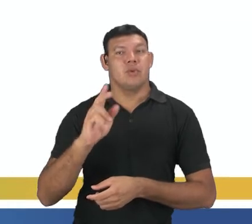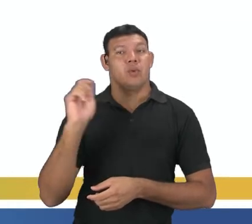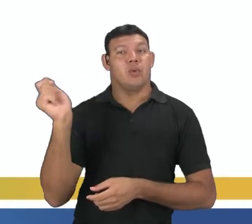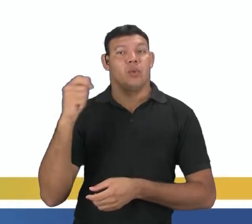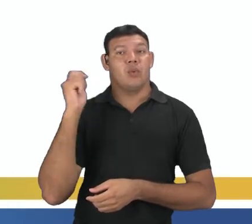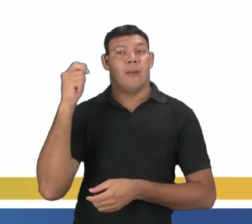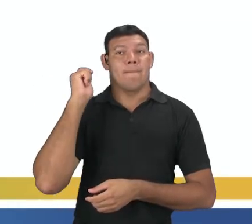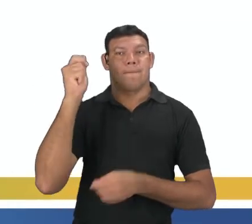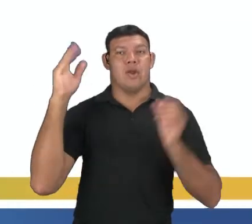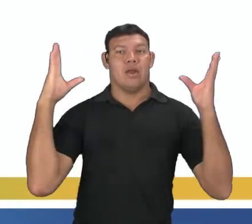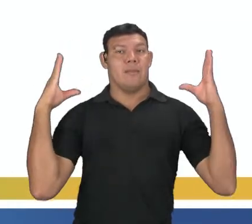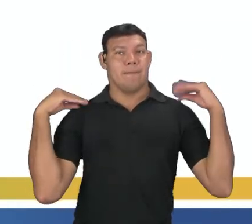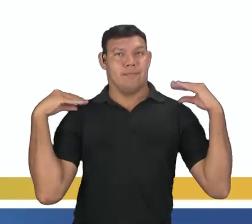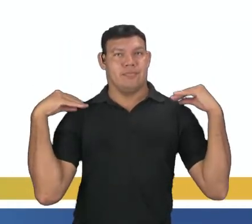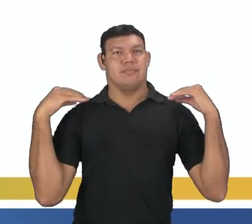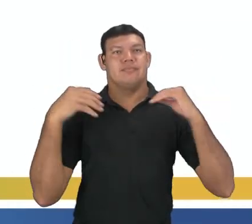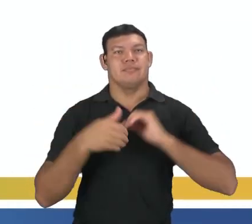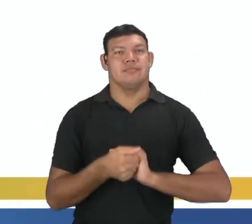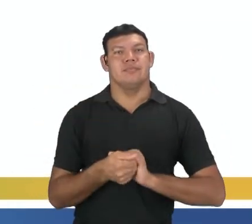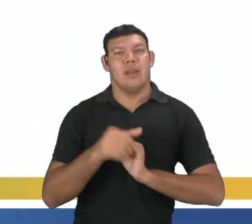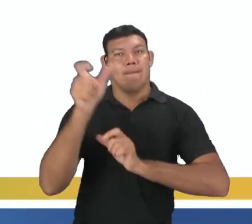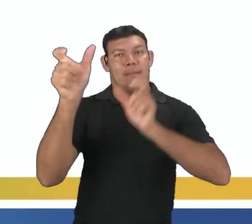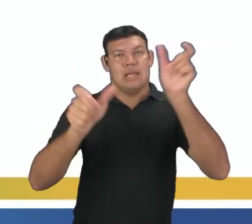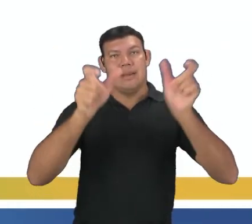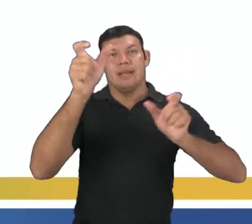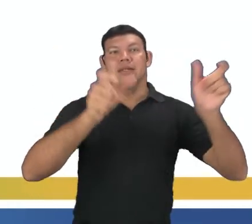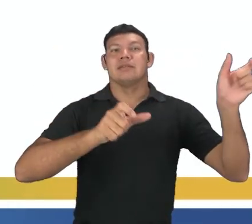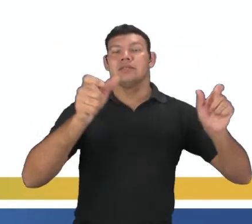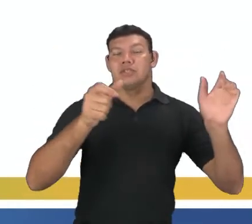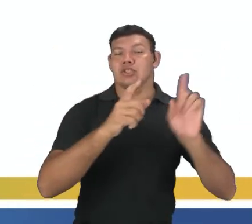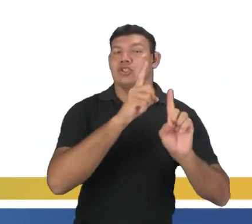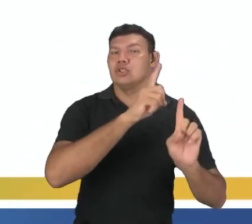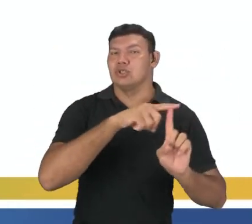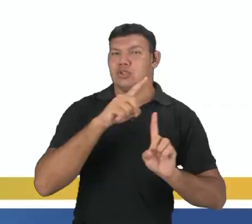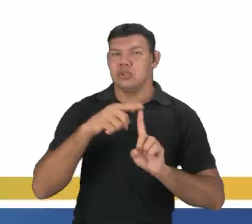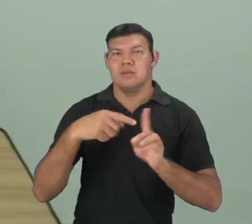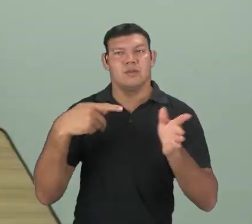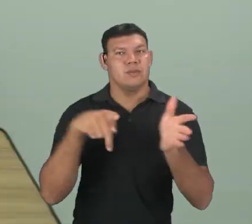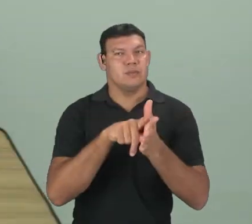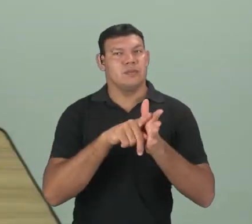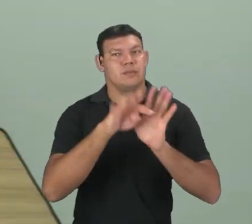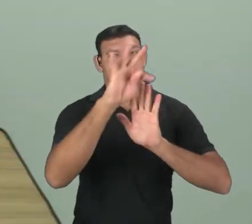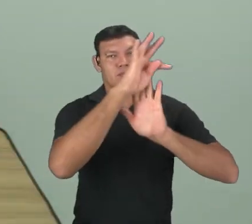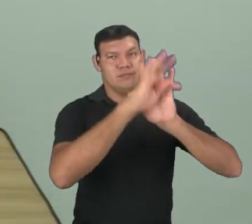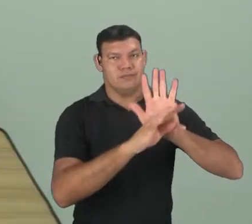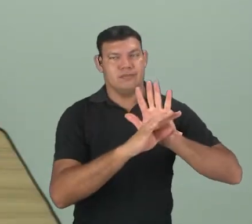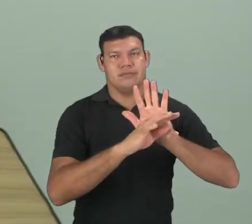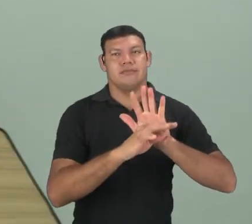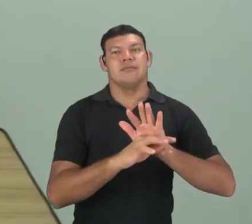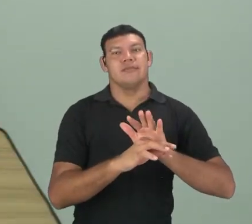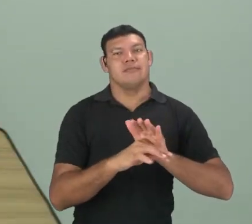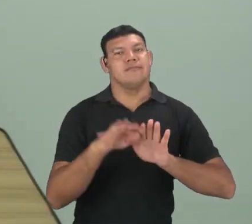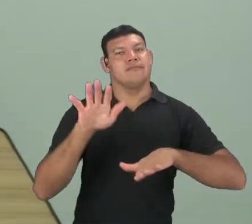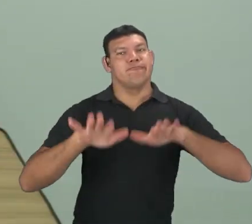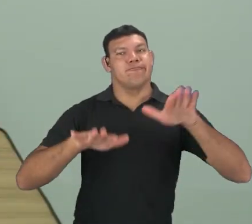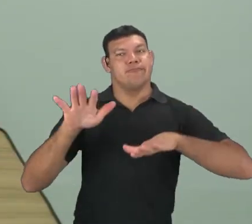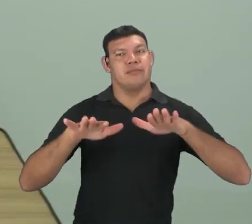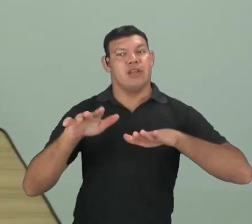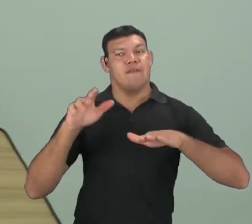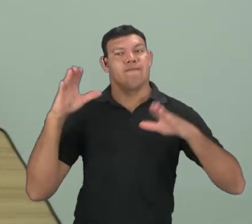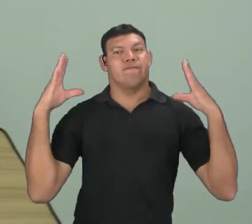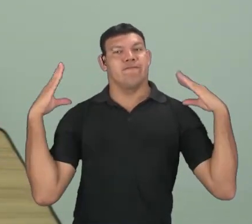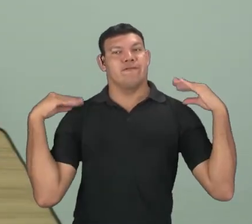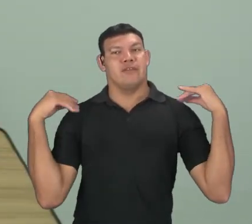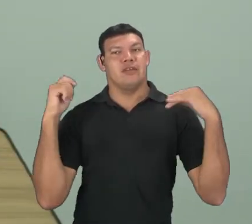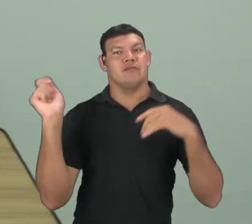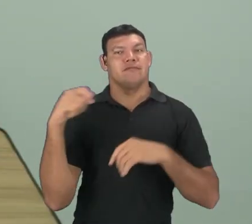fadas, nem sempre as fadas são personagens desse tipo de texto, ou seja, nem sempre as fadas aparecem,